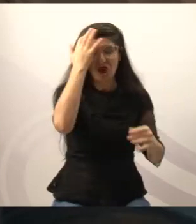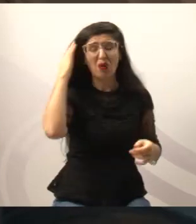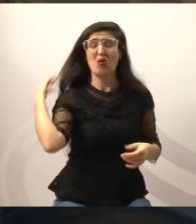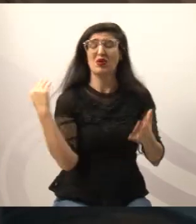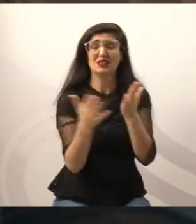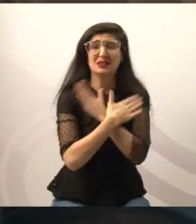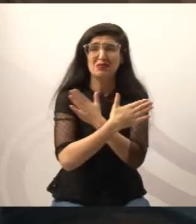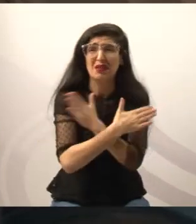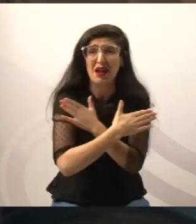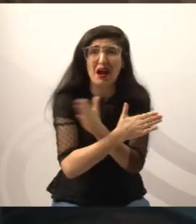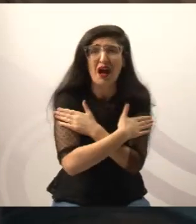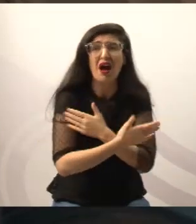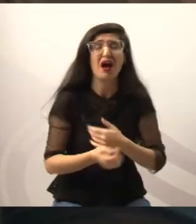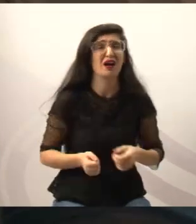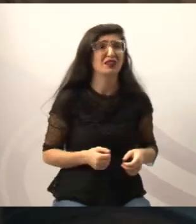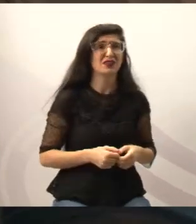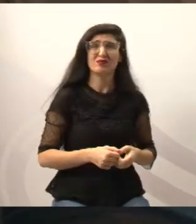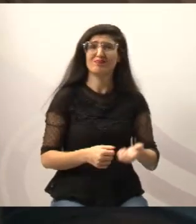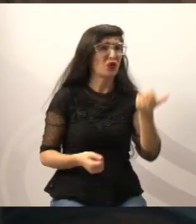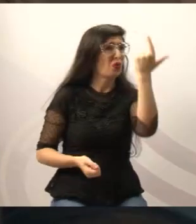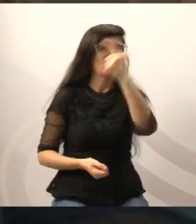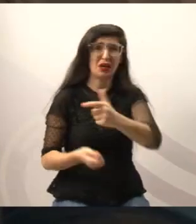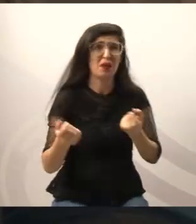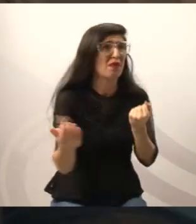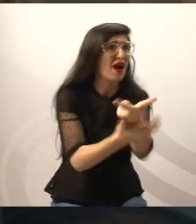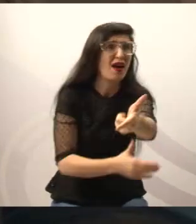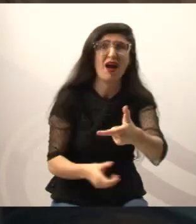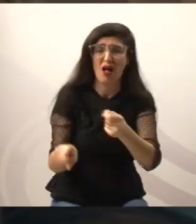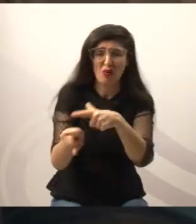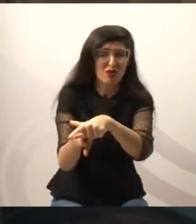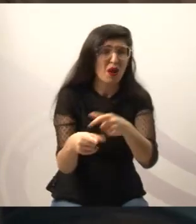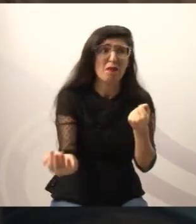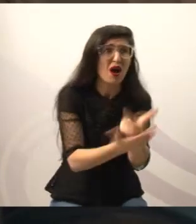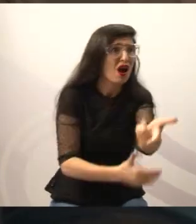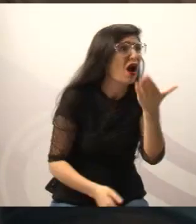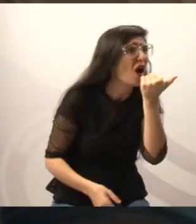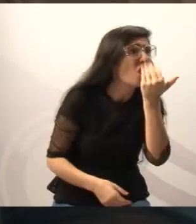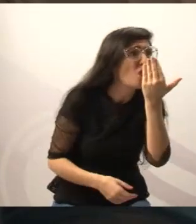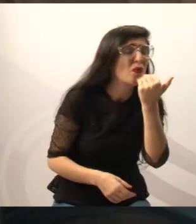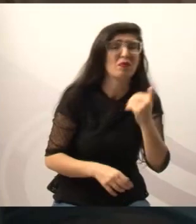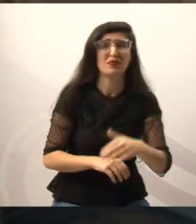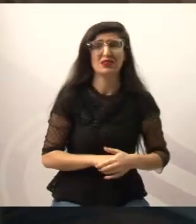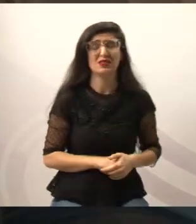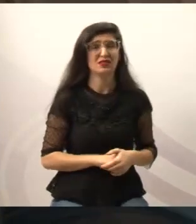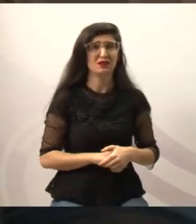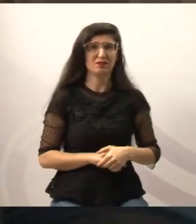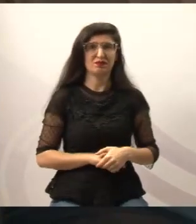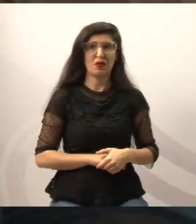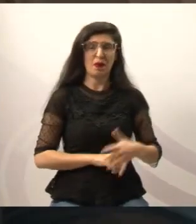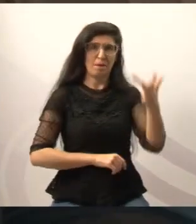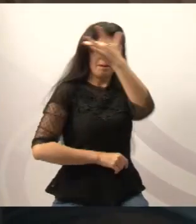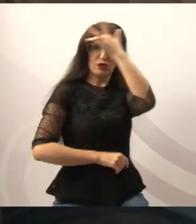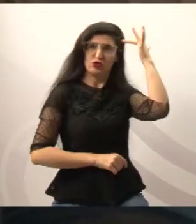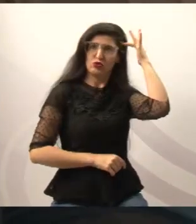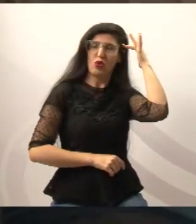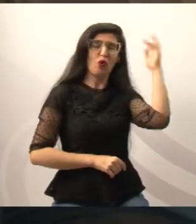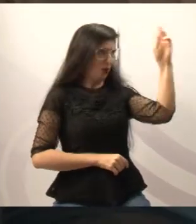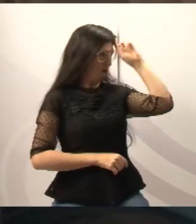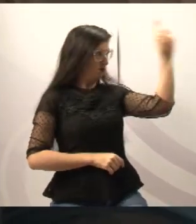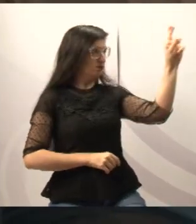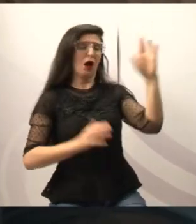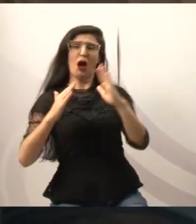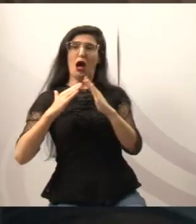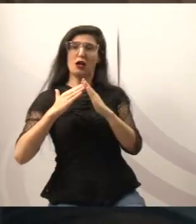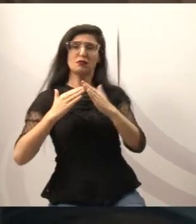município também não tem, eu acho que uma reserva para dar conta da demanda de auxílio aluguel. Então, é muito crítico mesmo